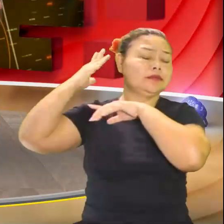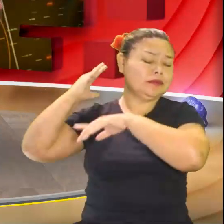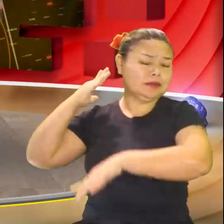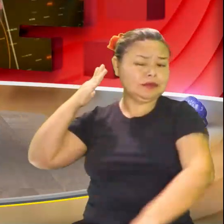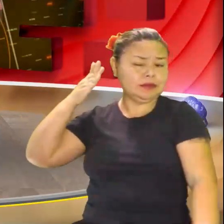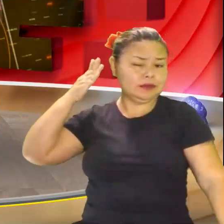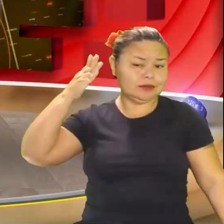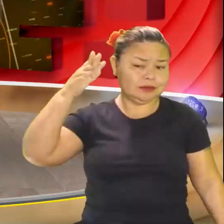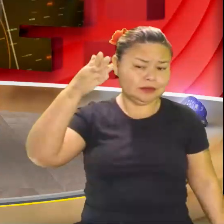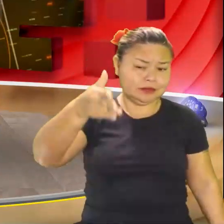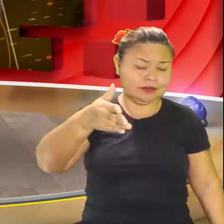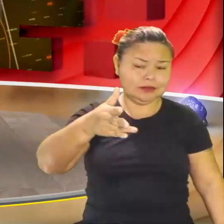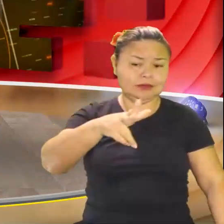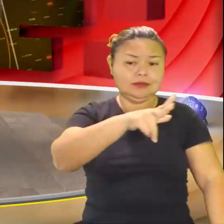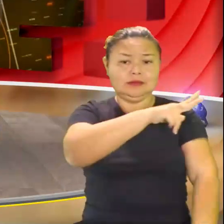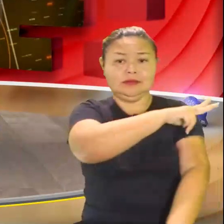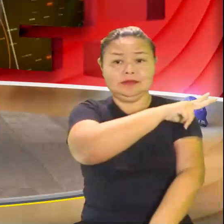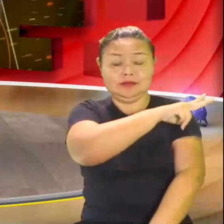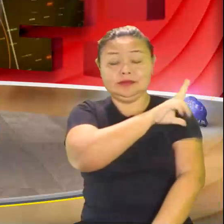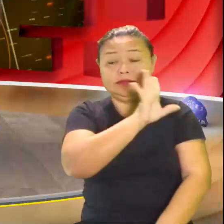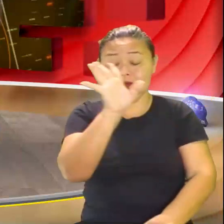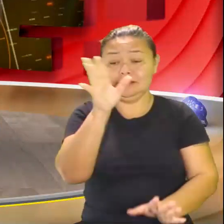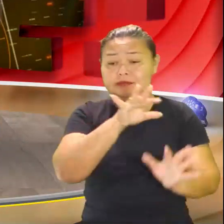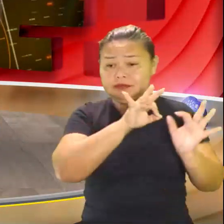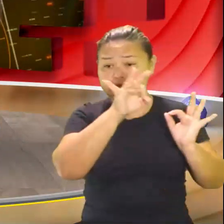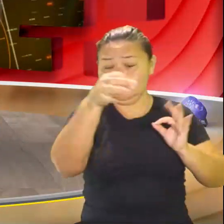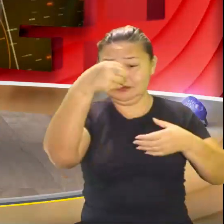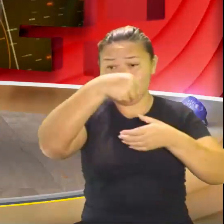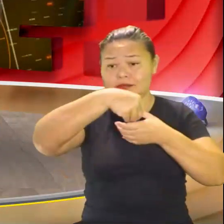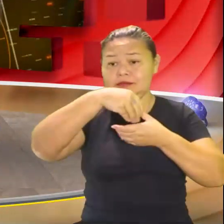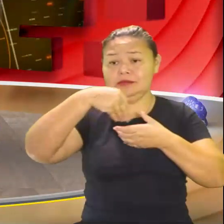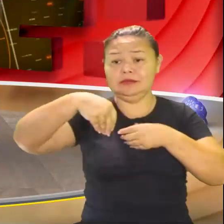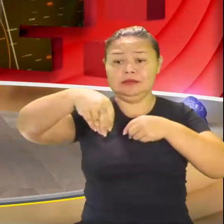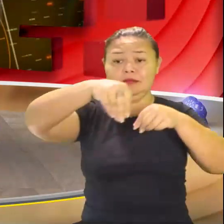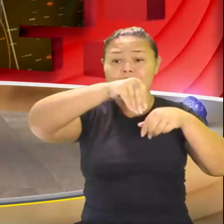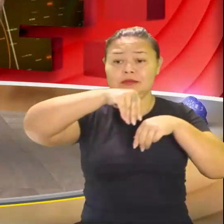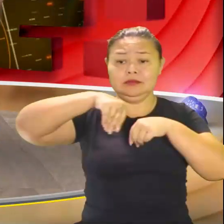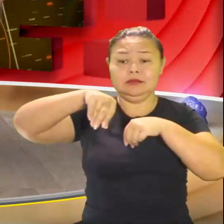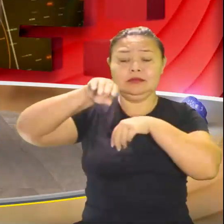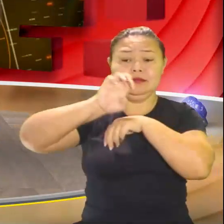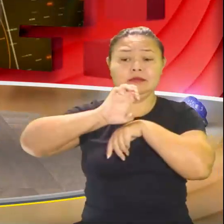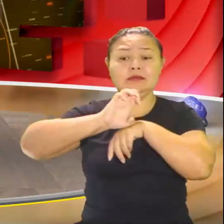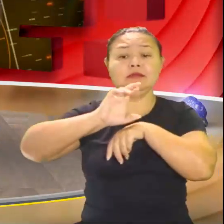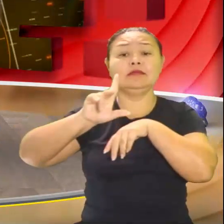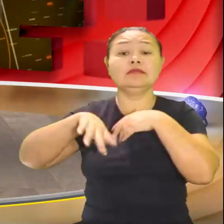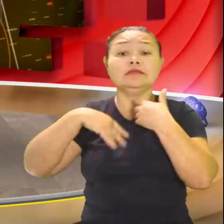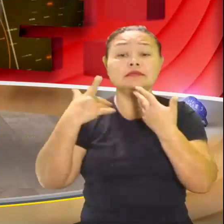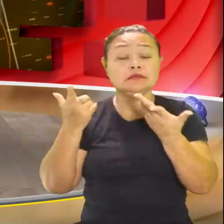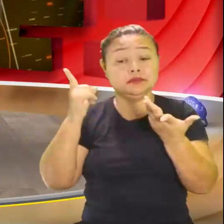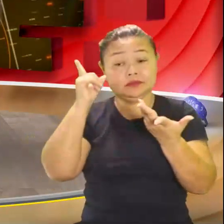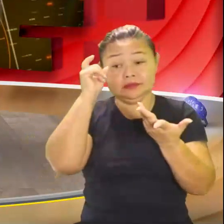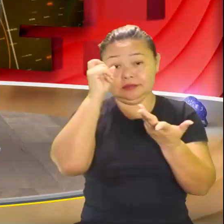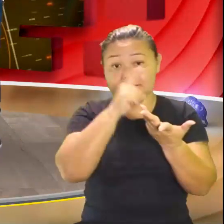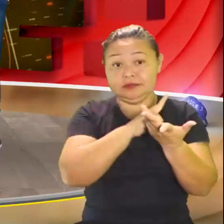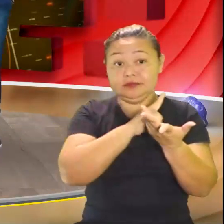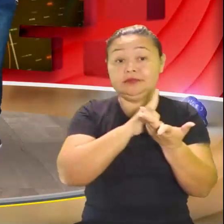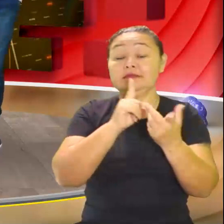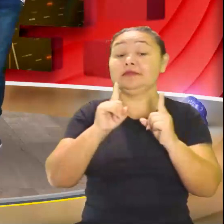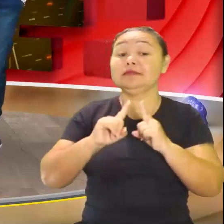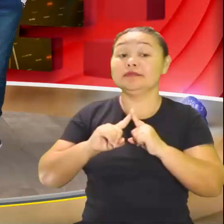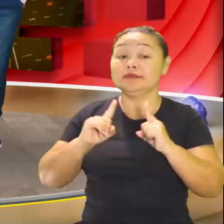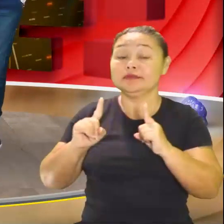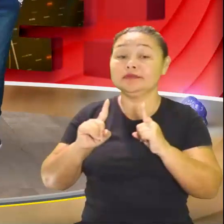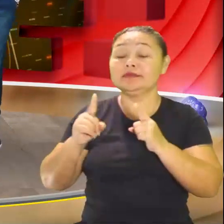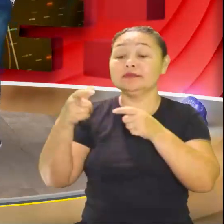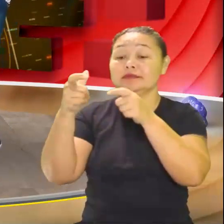até Vilhena. Né? Só que eu conheço assim, de extensão o nosso território. Não, tá muito difícil. Tá difícil? Tá difícil ainda. Então, mas a